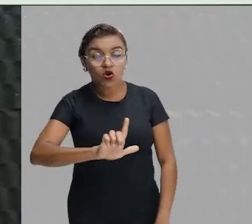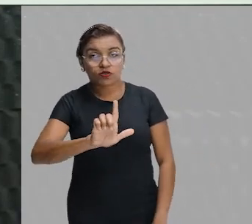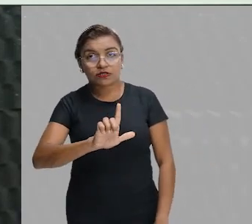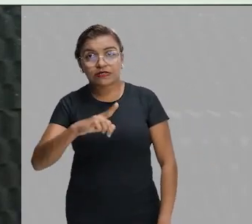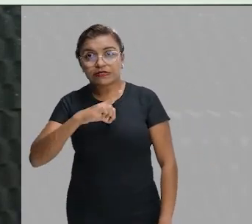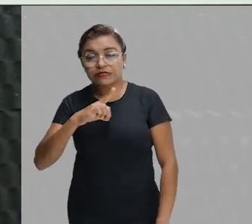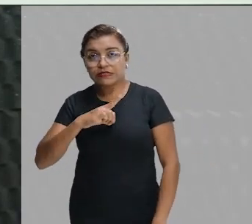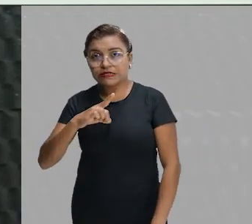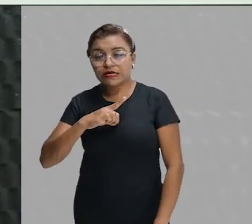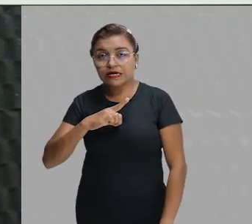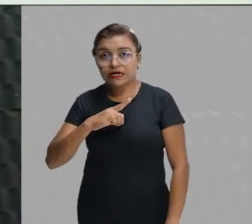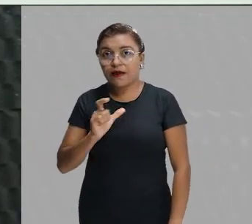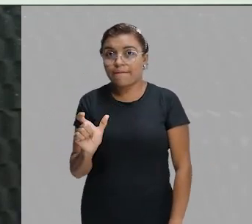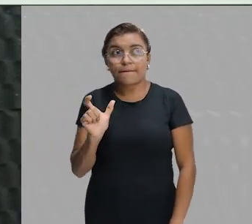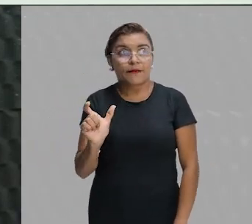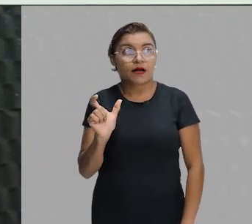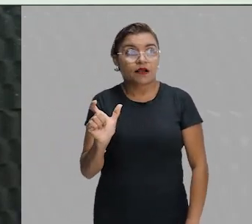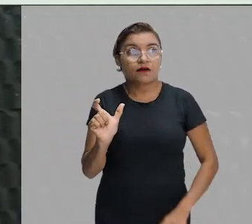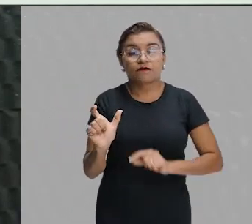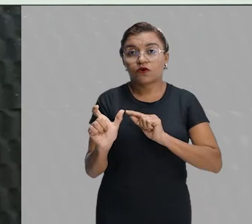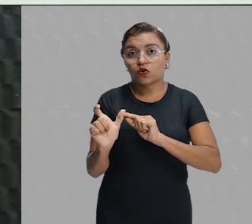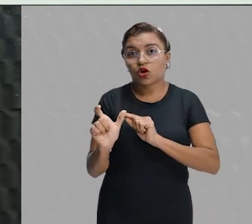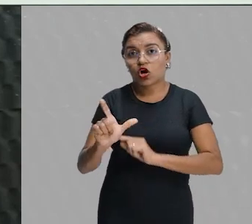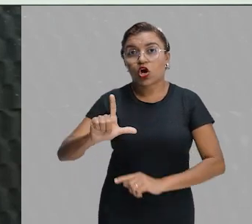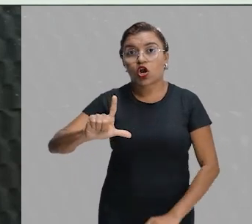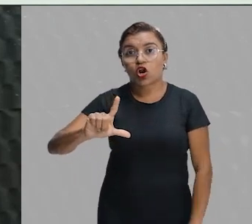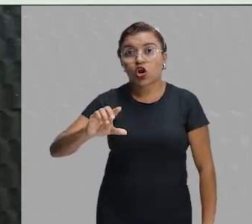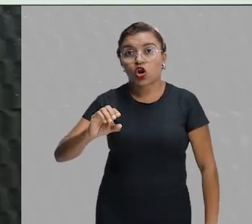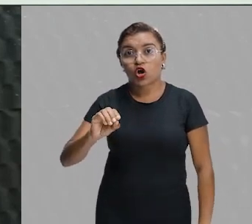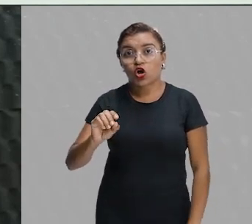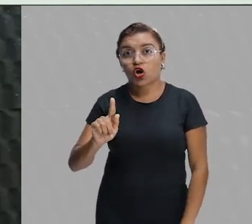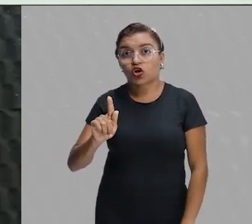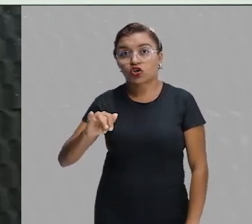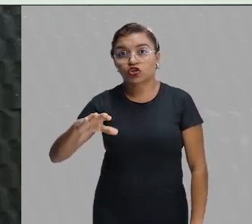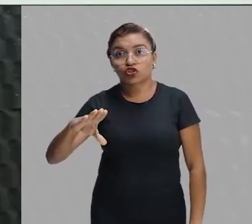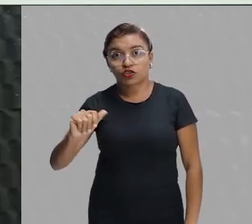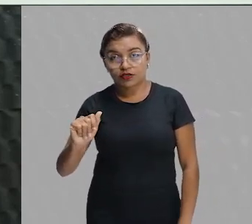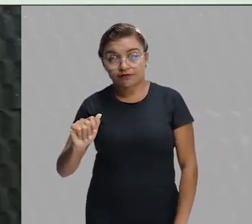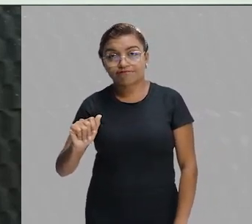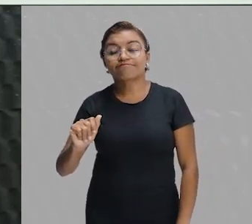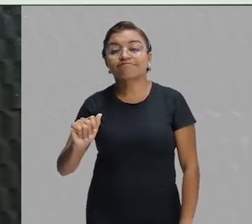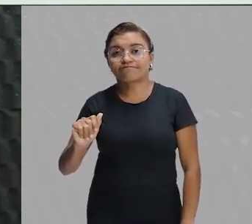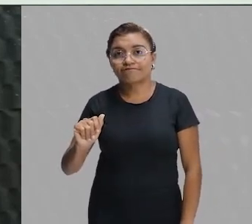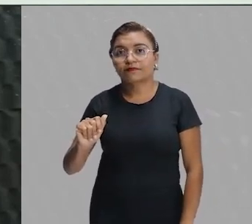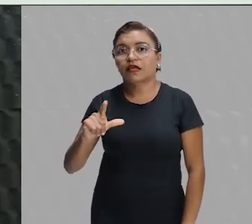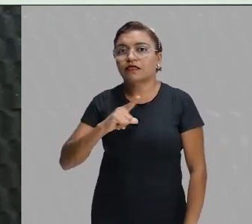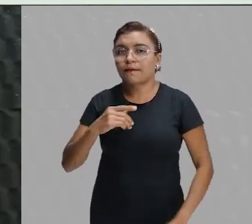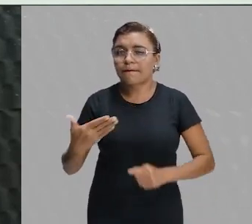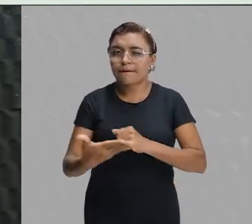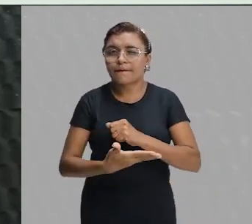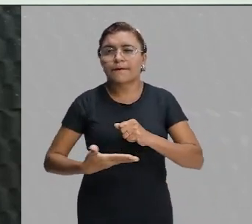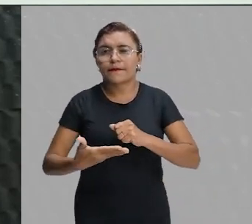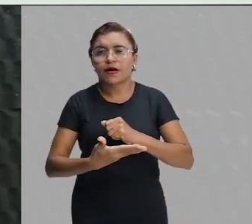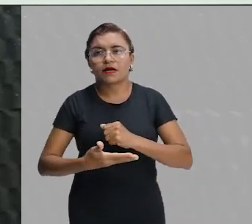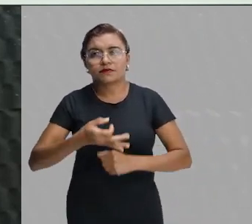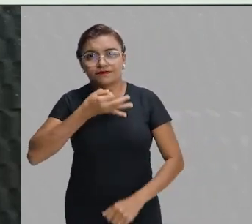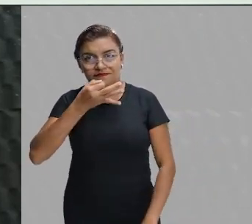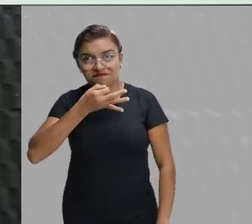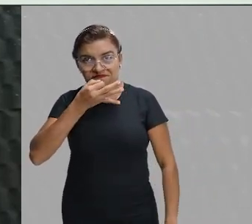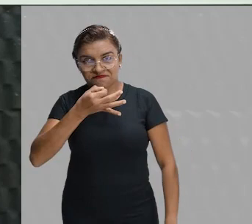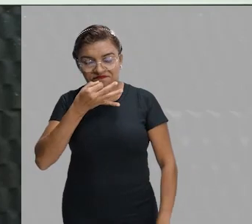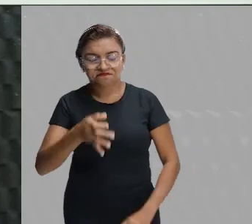expressão aqui que é importante para a gente perceber o funcionamento das bases dessa argumentação.